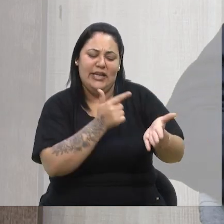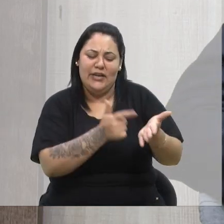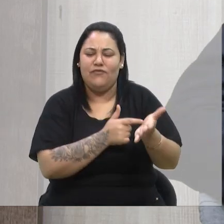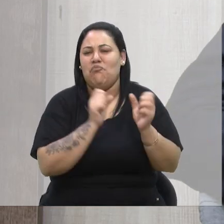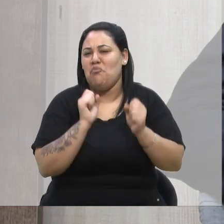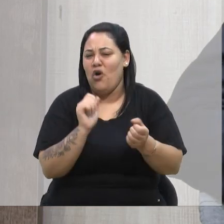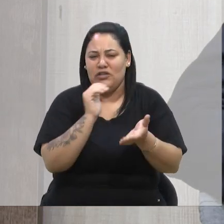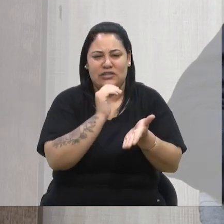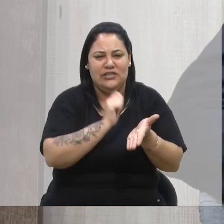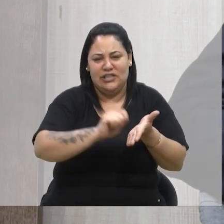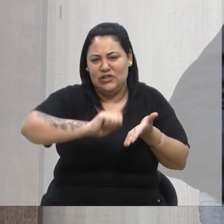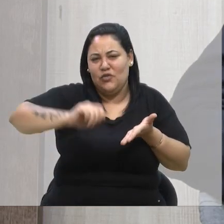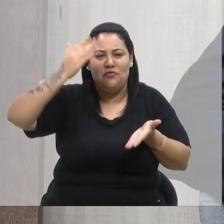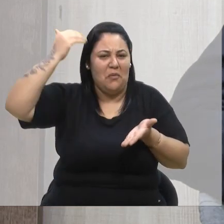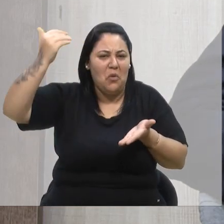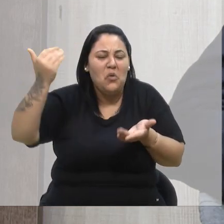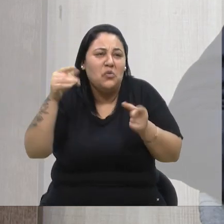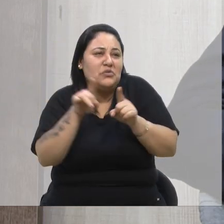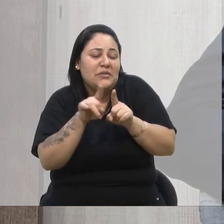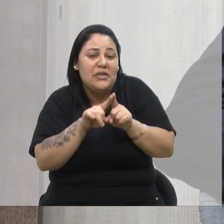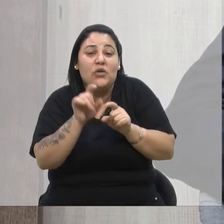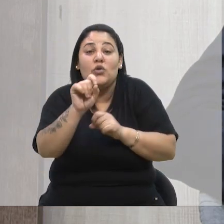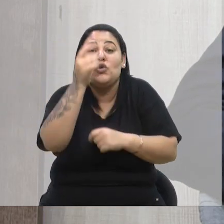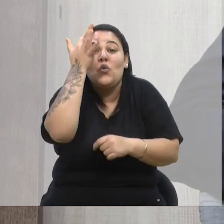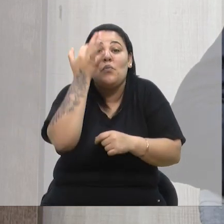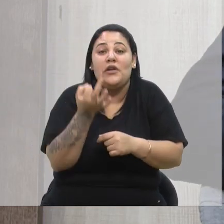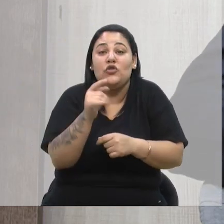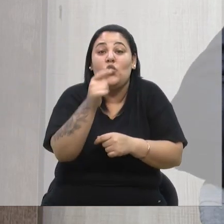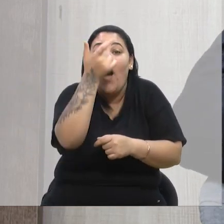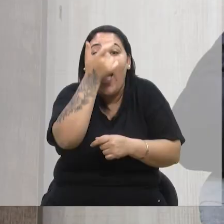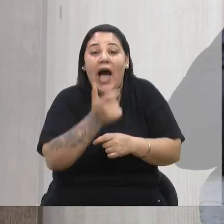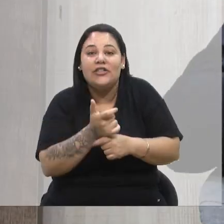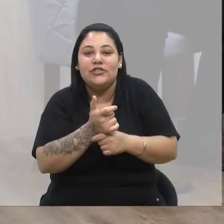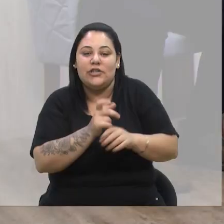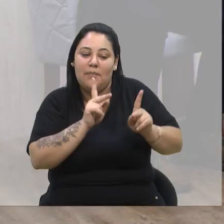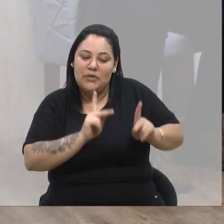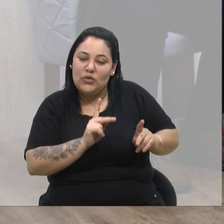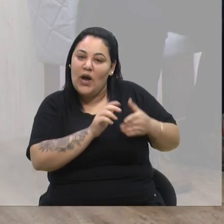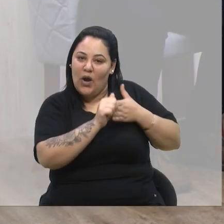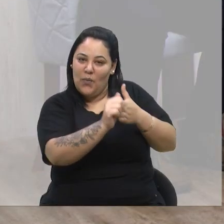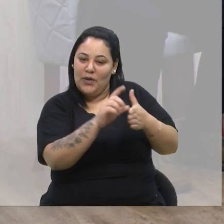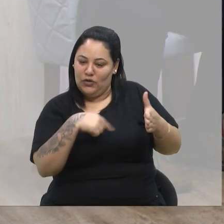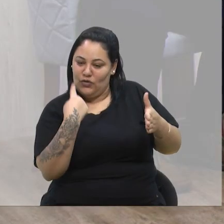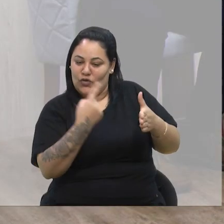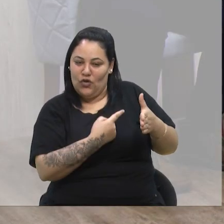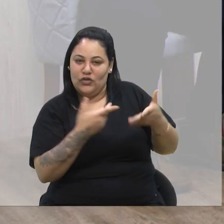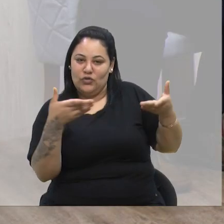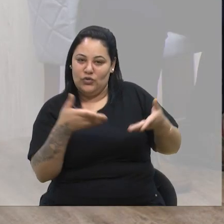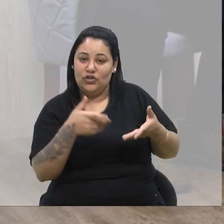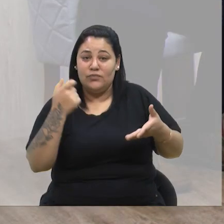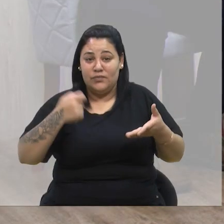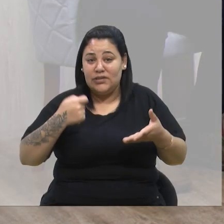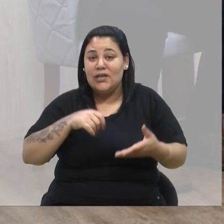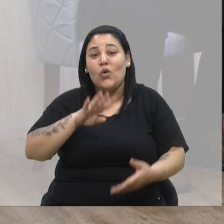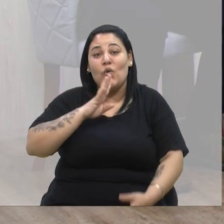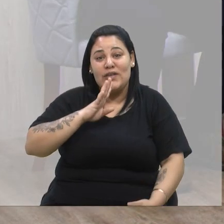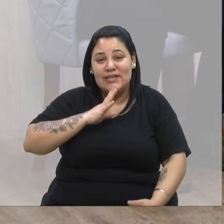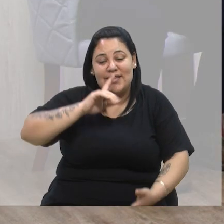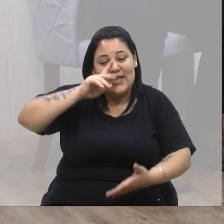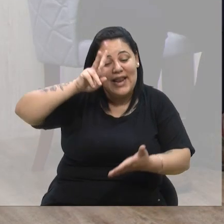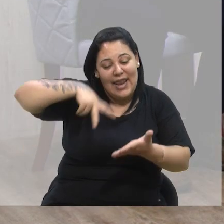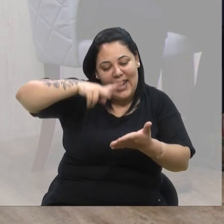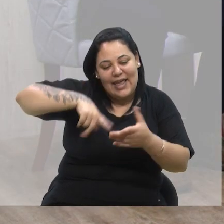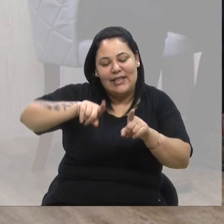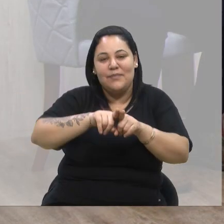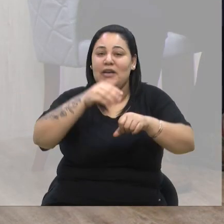livros, podem ser escritores desconhecidos, algo que tu entendas que quem está nos acompanhando neste momento precisa correr atrás e ler